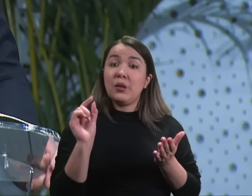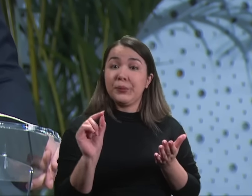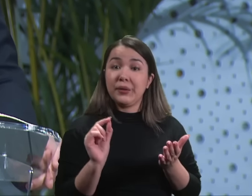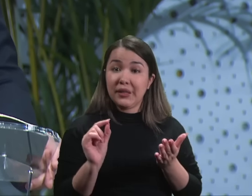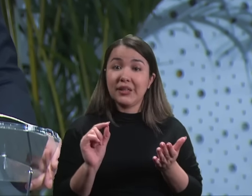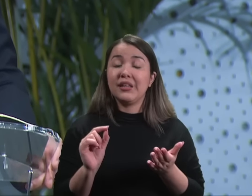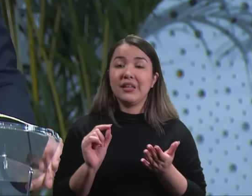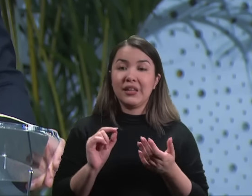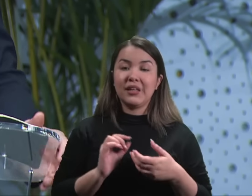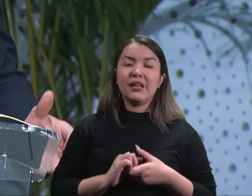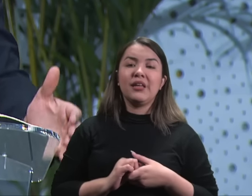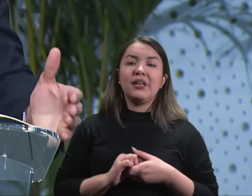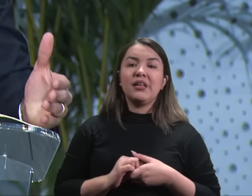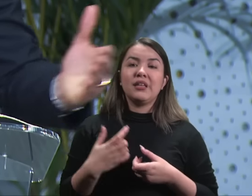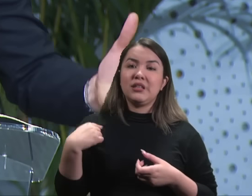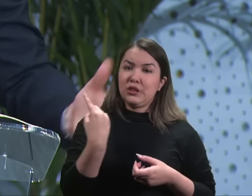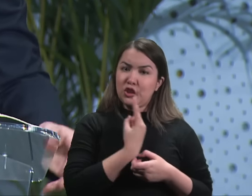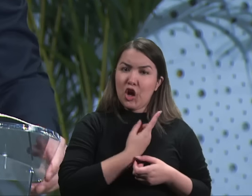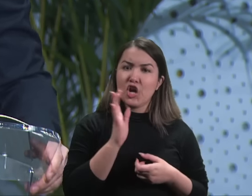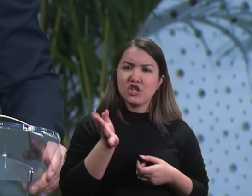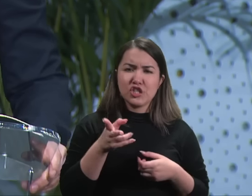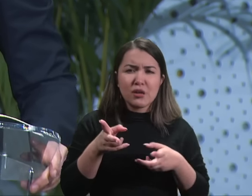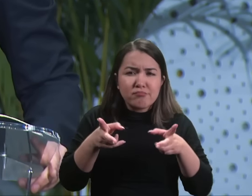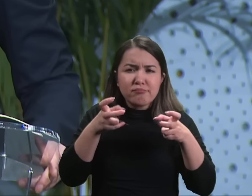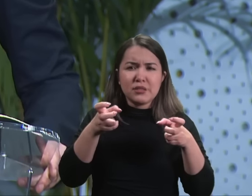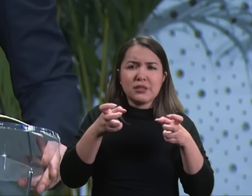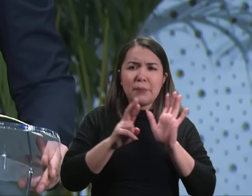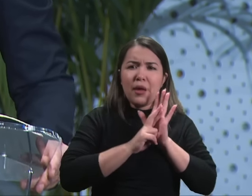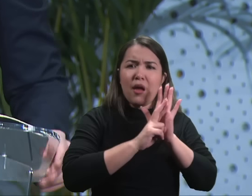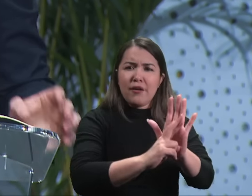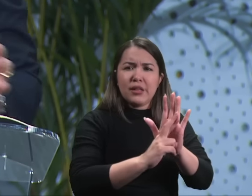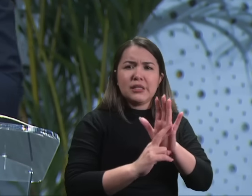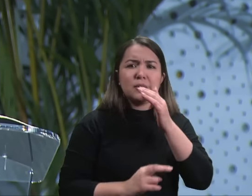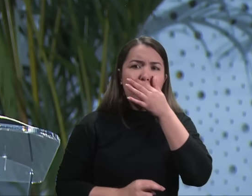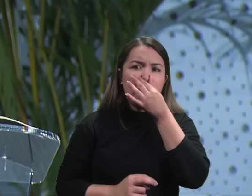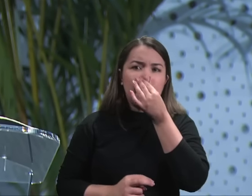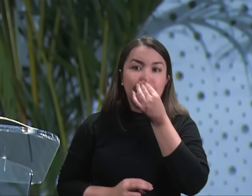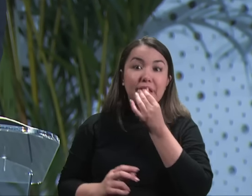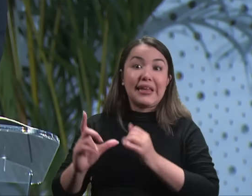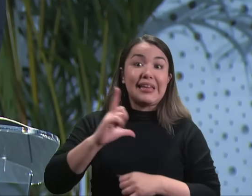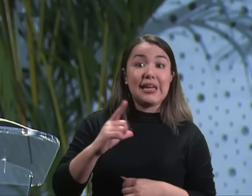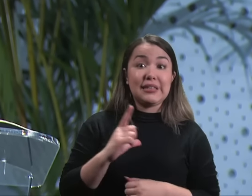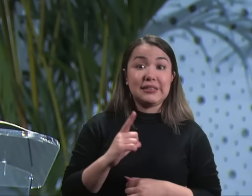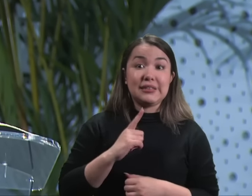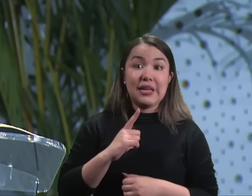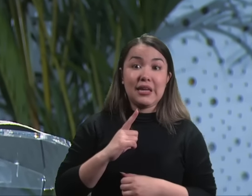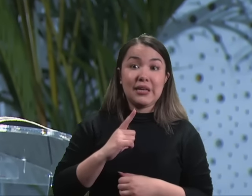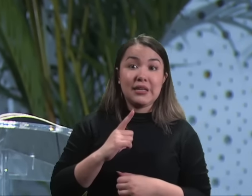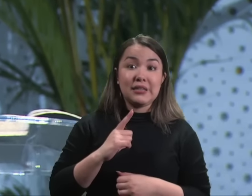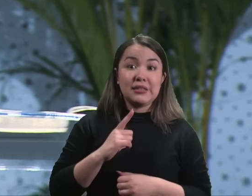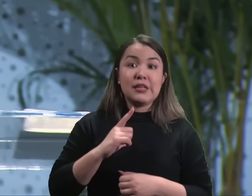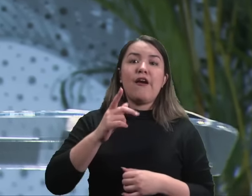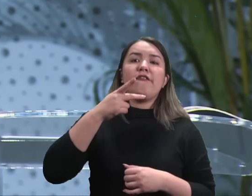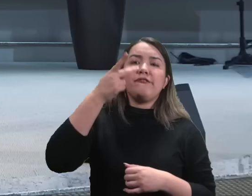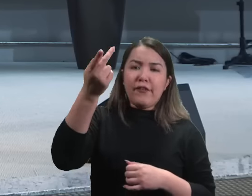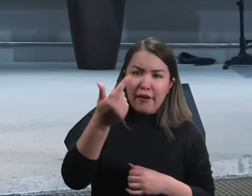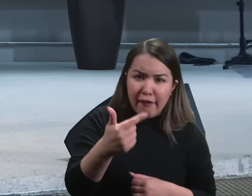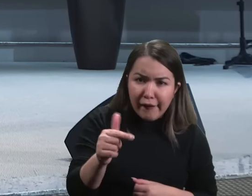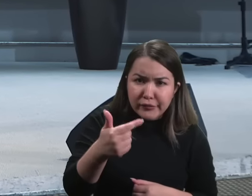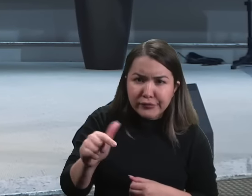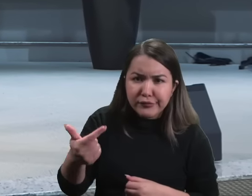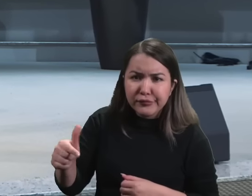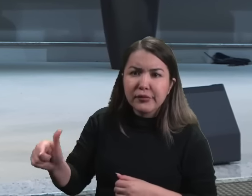eh e nós vemos essa revelação e que haveria uma repetição